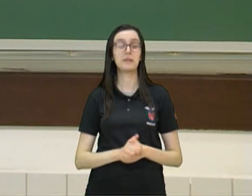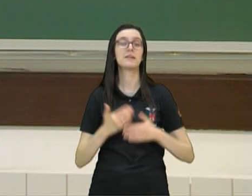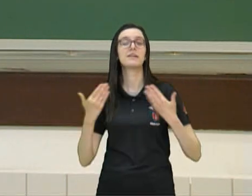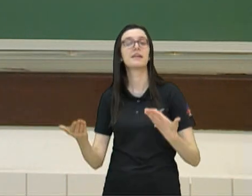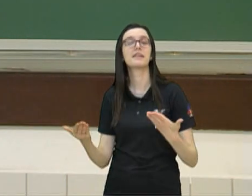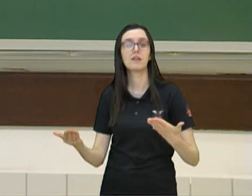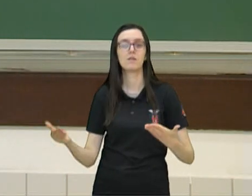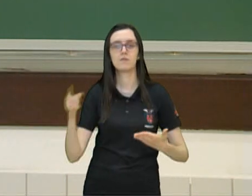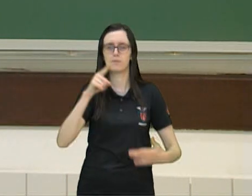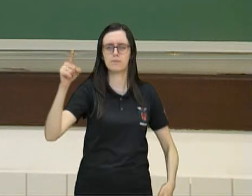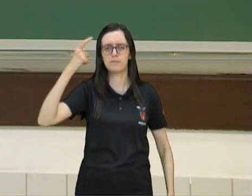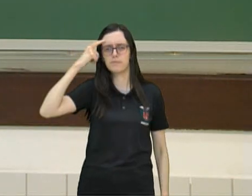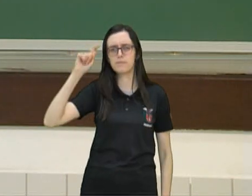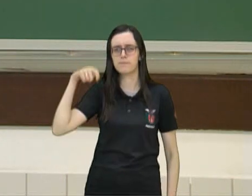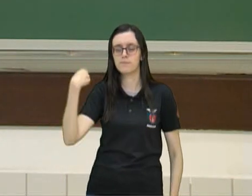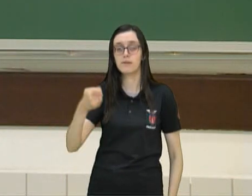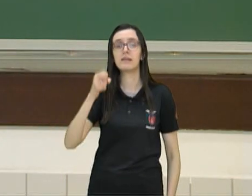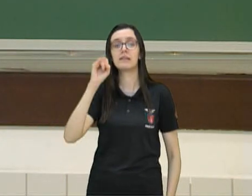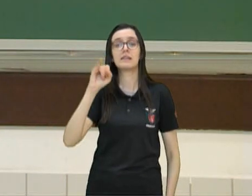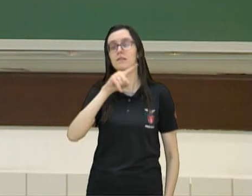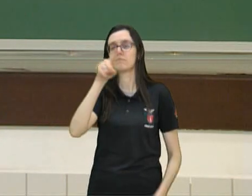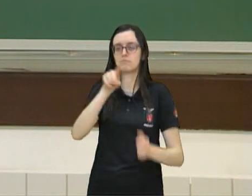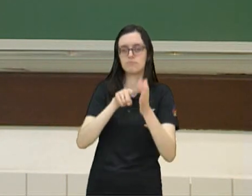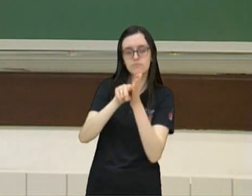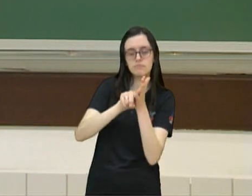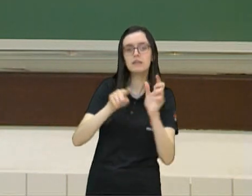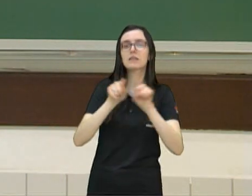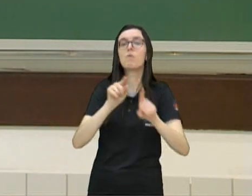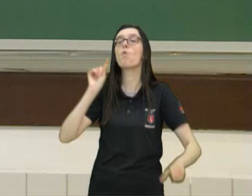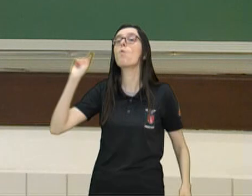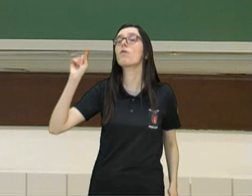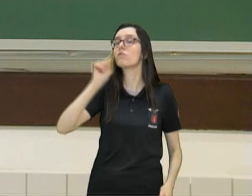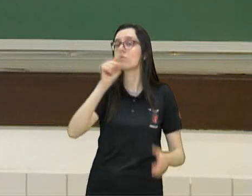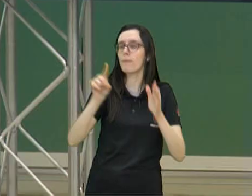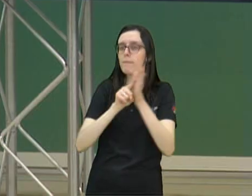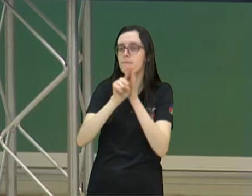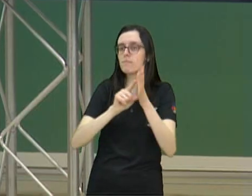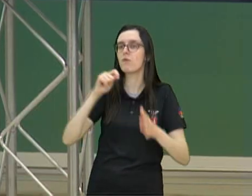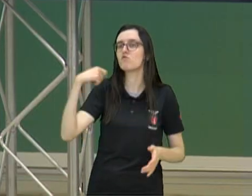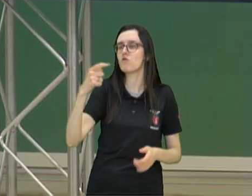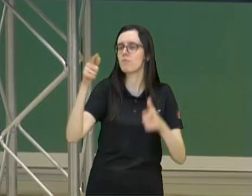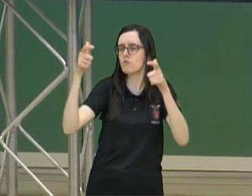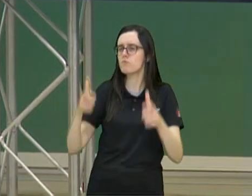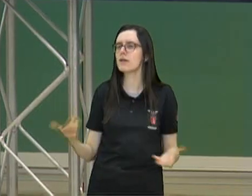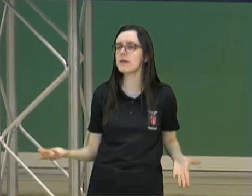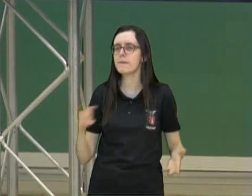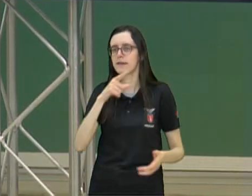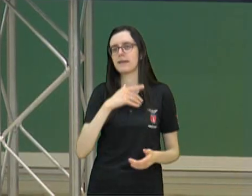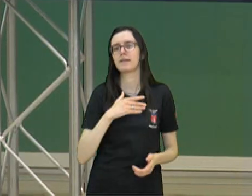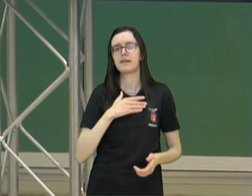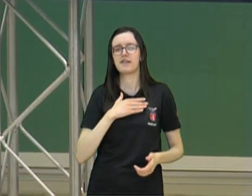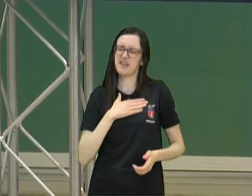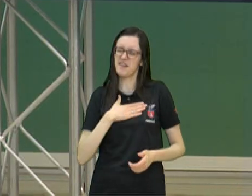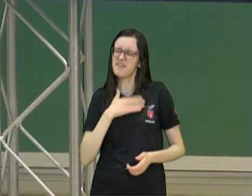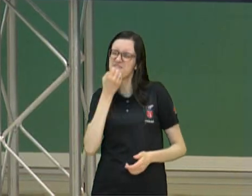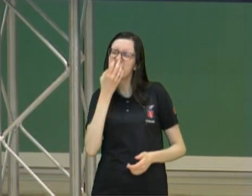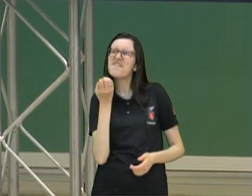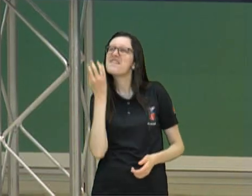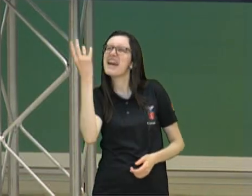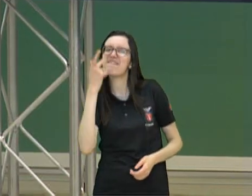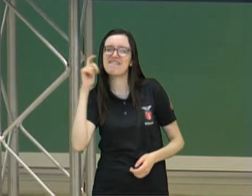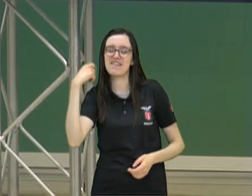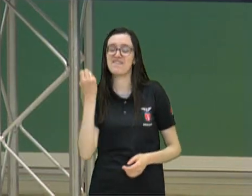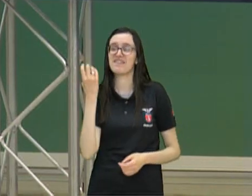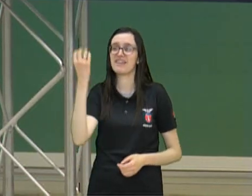Então, pensaram a respeito se você pesquisaria e o que você pesquisaria sobre esse lugar? Gostoso a gente falar de viagem, né? A gente fica